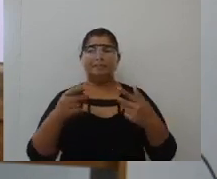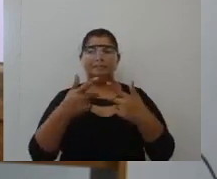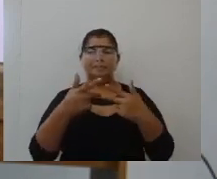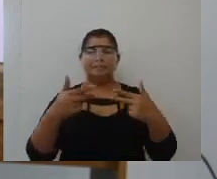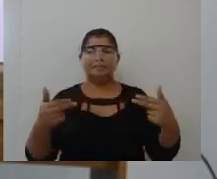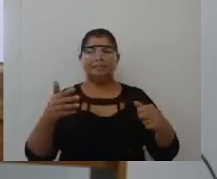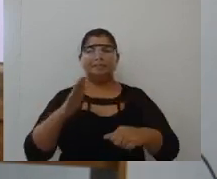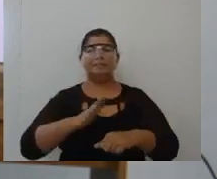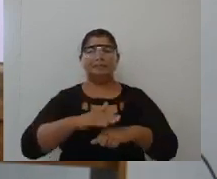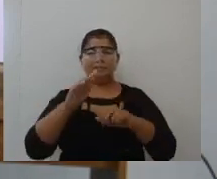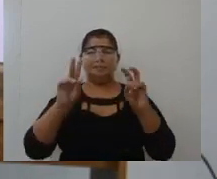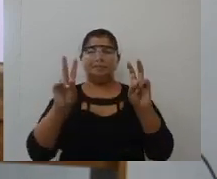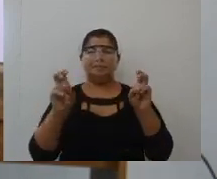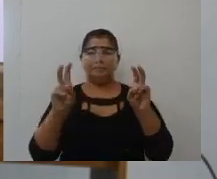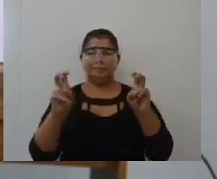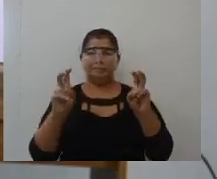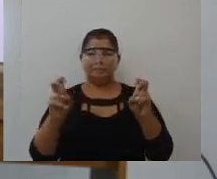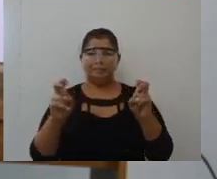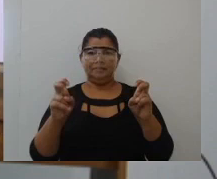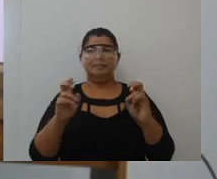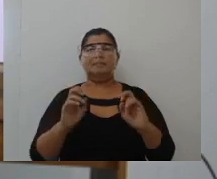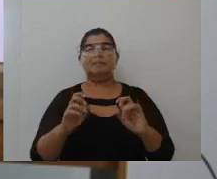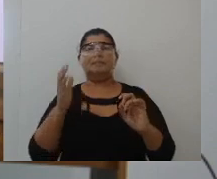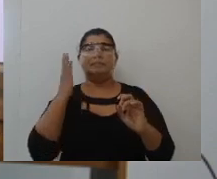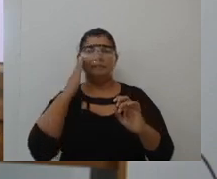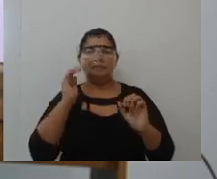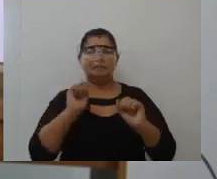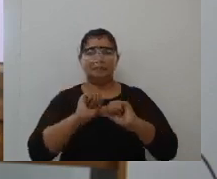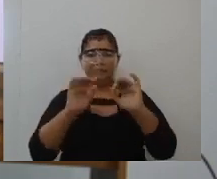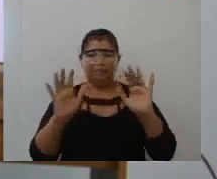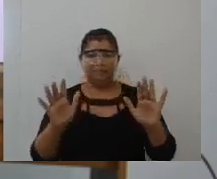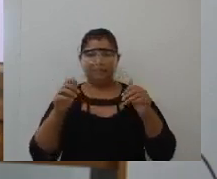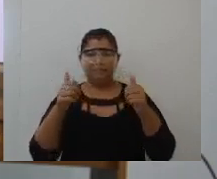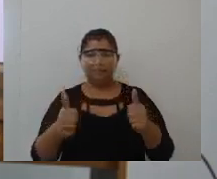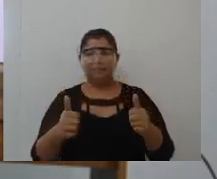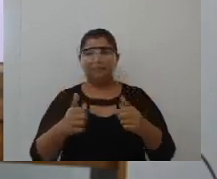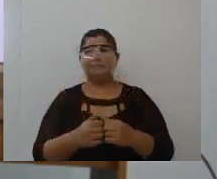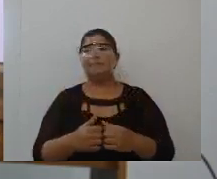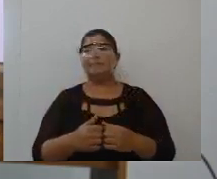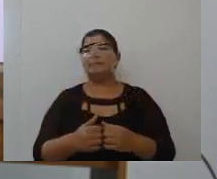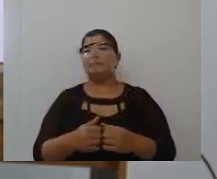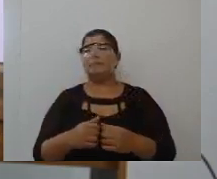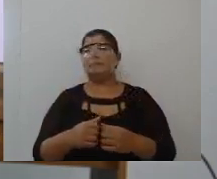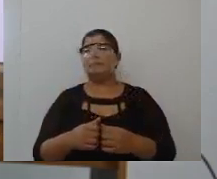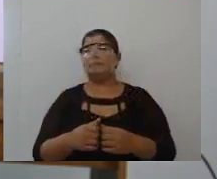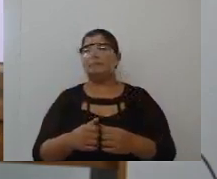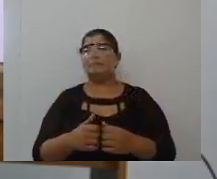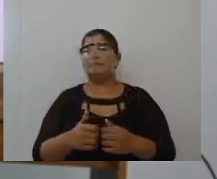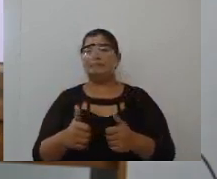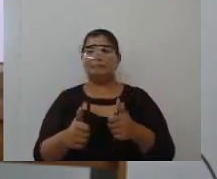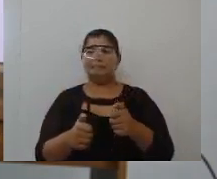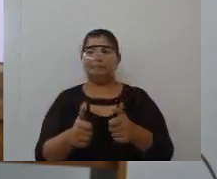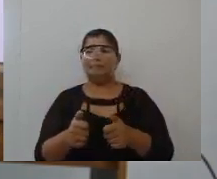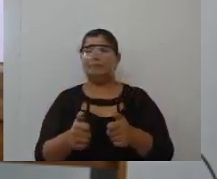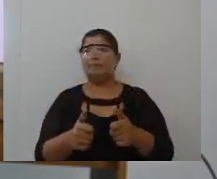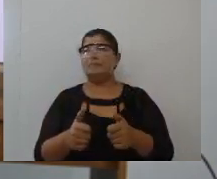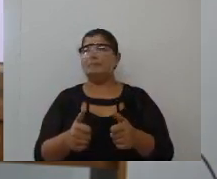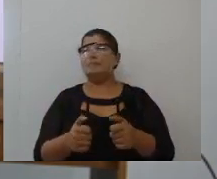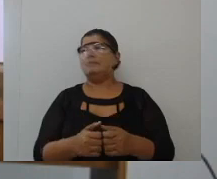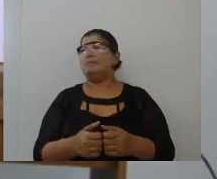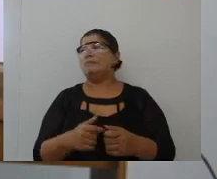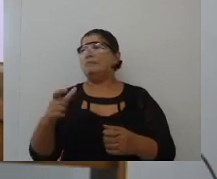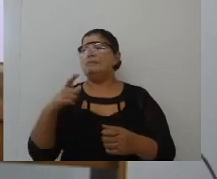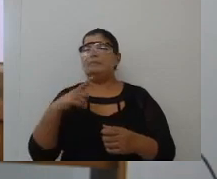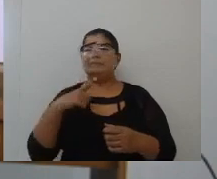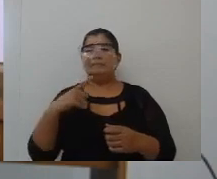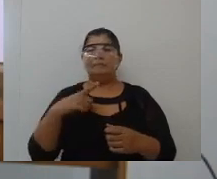vocês sobre esse assunto, tá? Mas entenderam isso direitinho, né? Cadê o controle? Aqui, pronto. Vamos embora. Aí nós